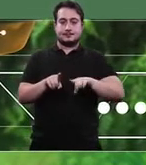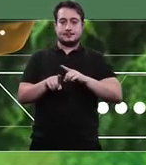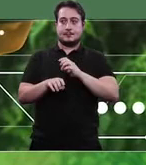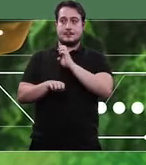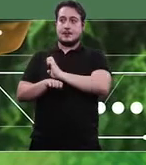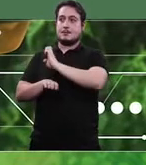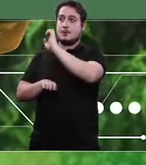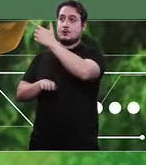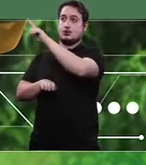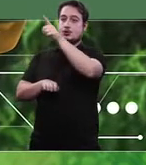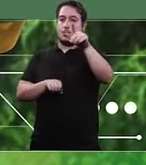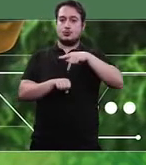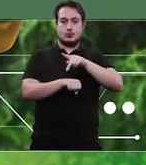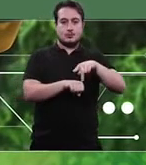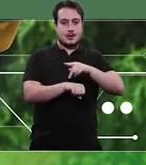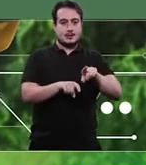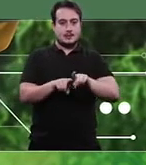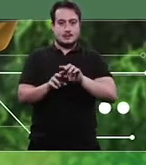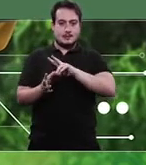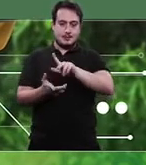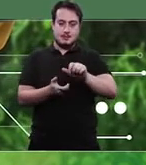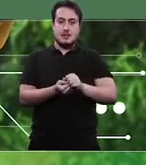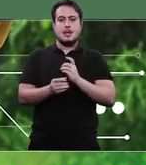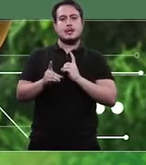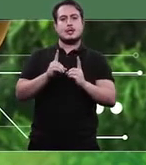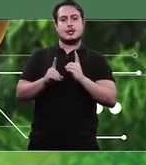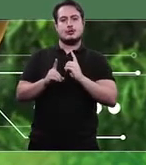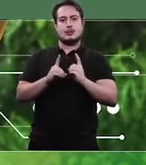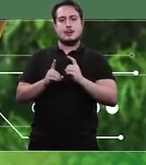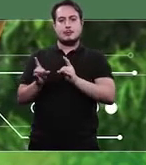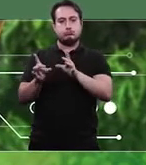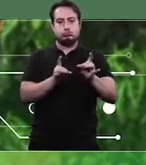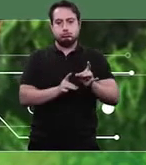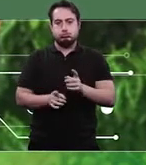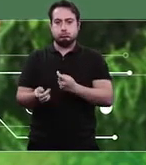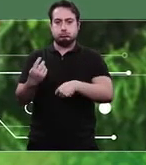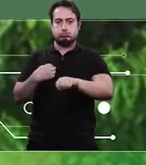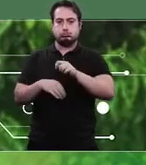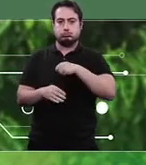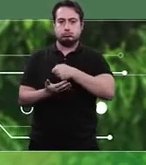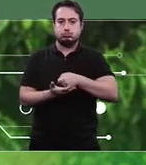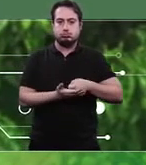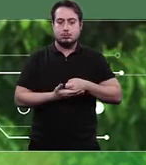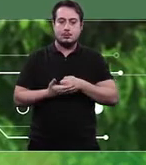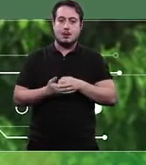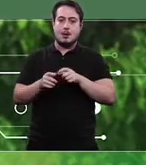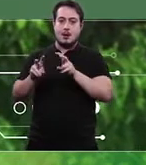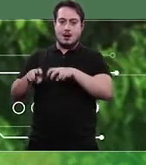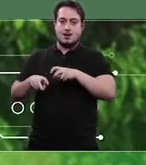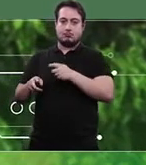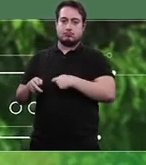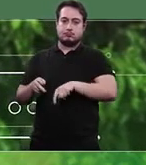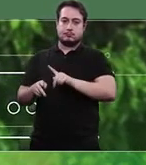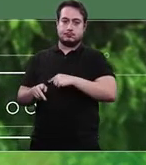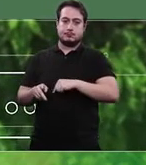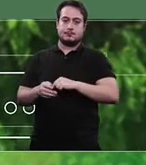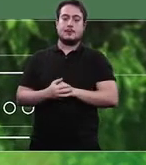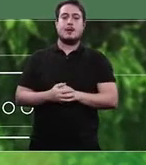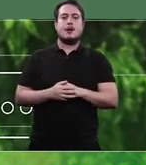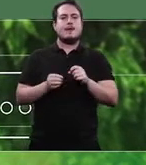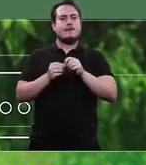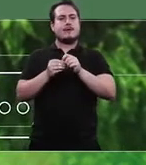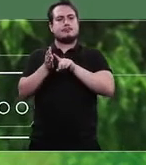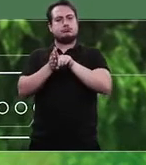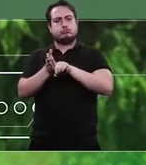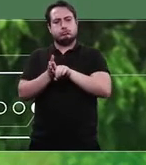dos concorrentes no mundo e o dinamismo e a demanda internacional pelos produtos do agronegócio. Nós fazemos vários cálculos